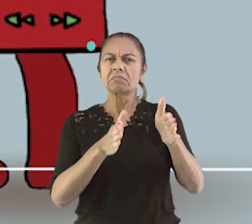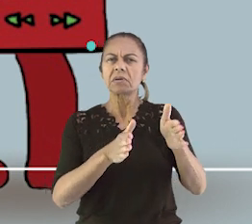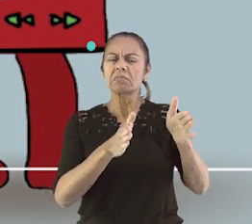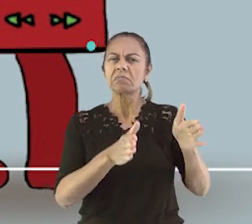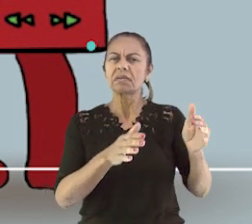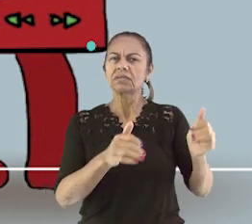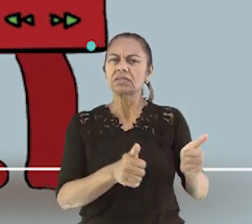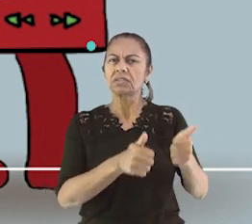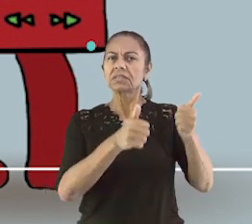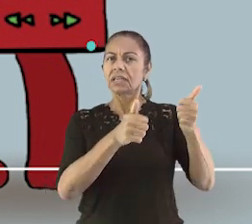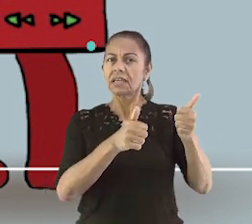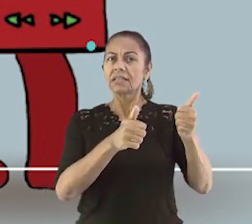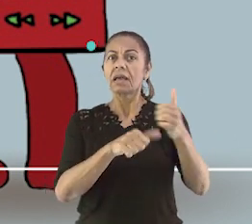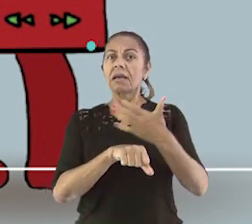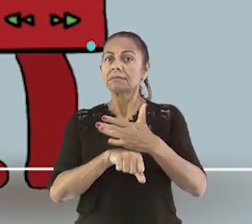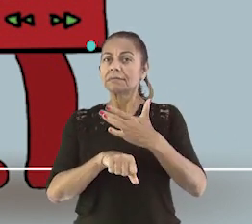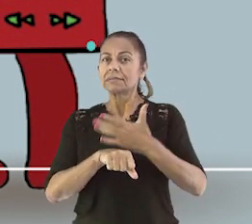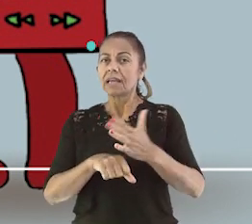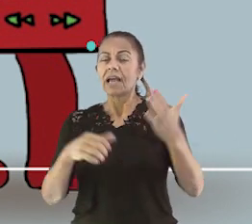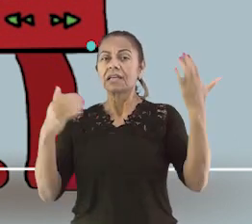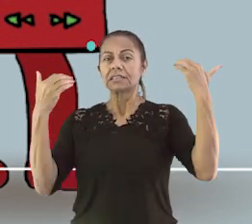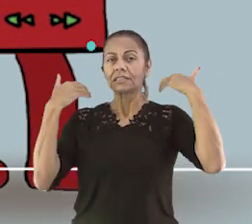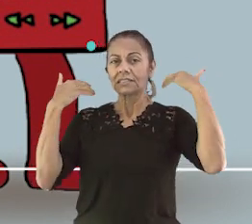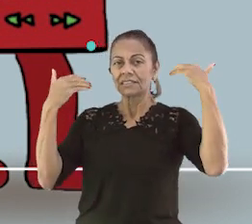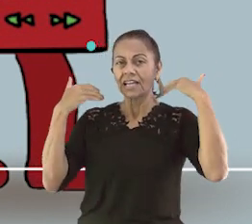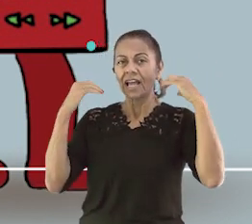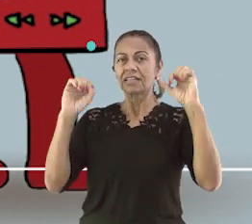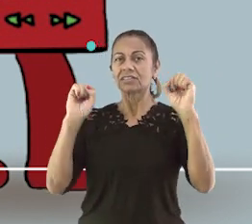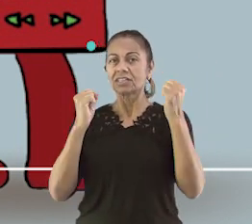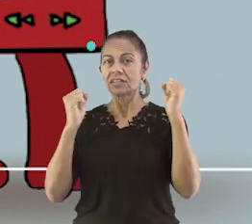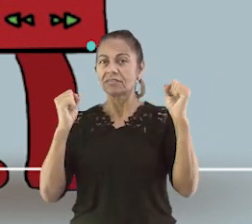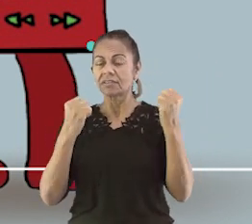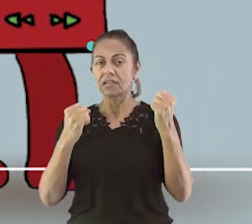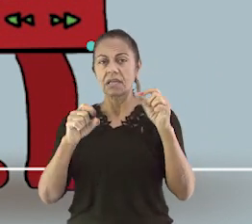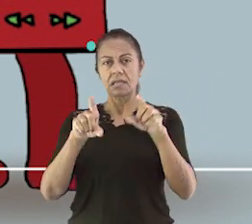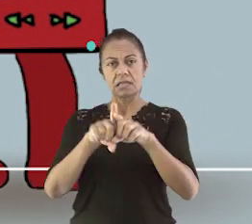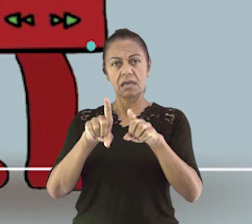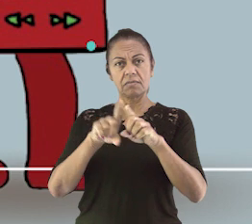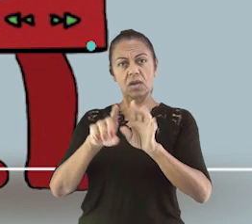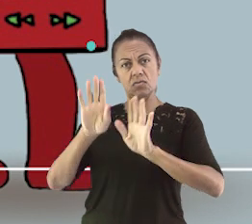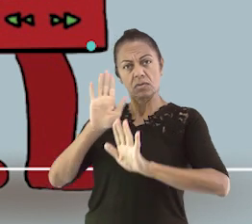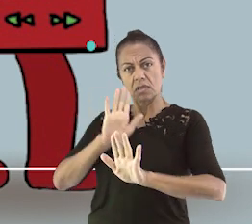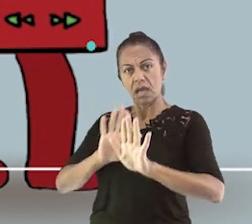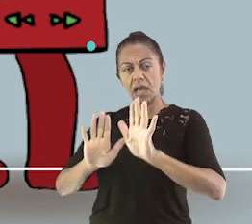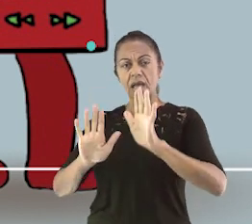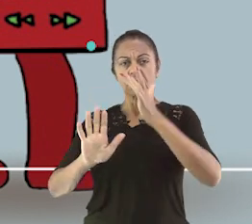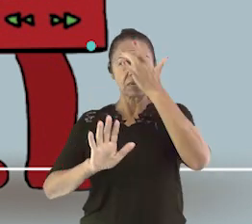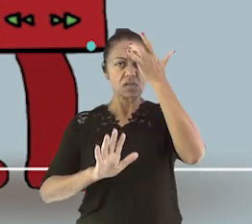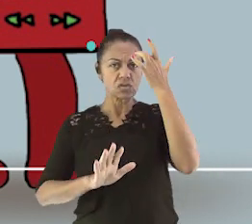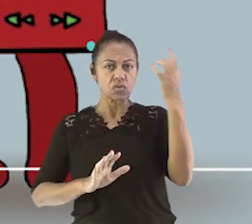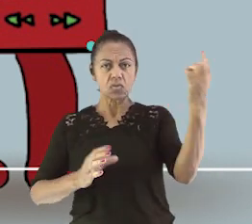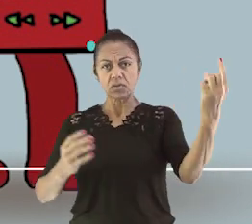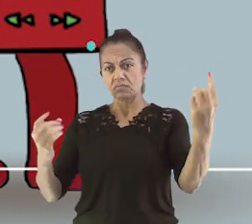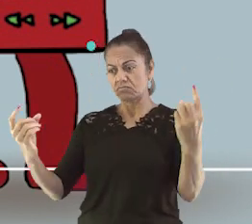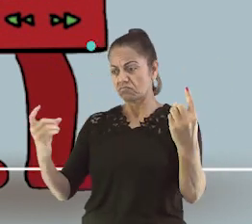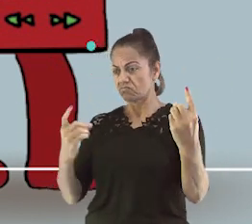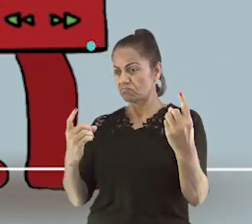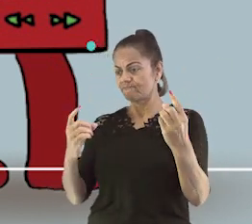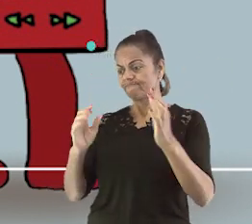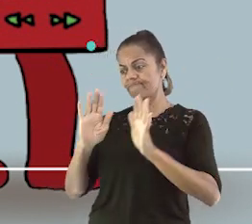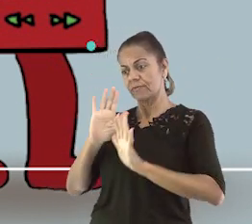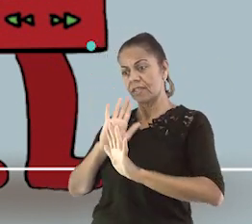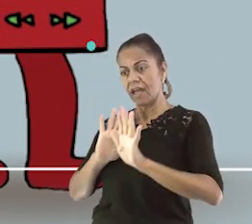seu dia a dia, praticar exercício físico e a ginástica, ter atenção às suas companhias e